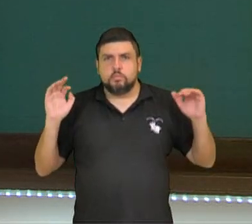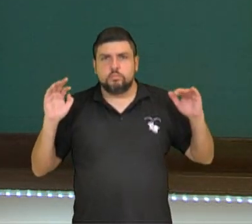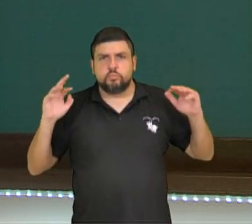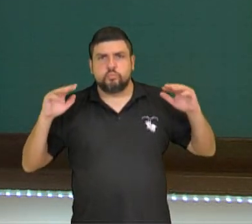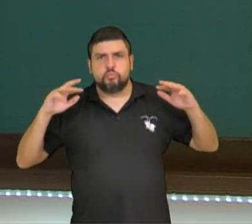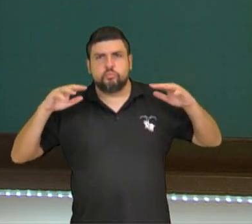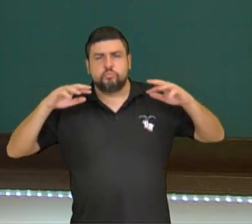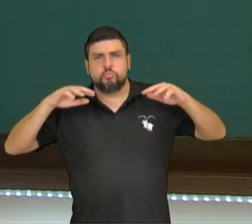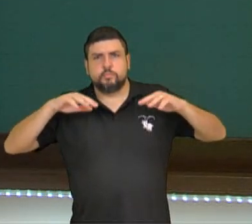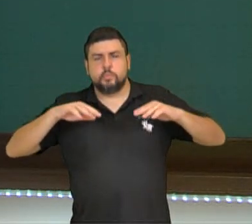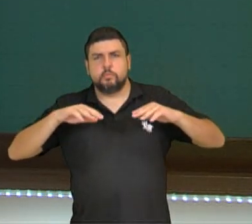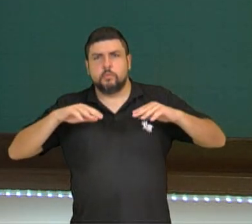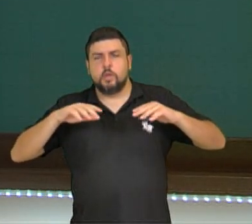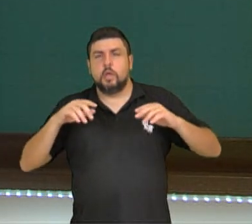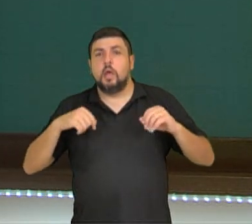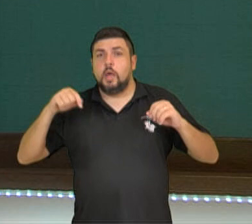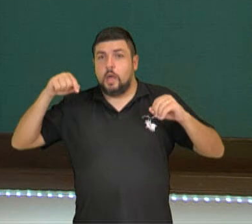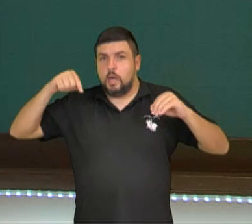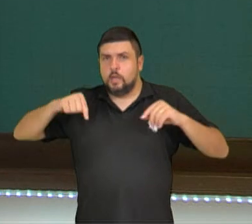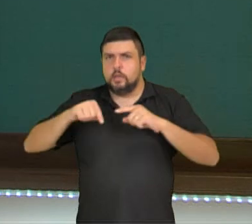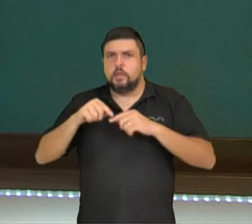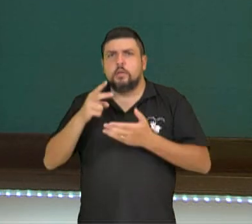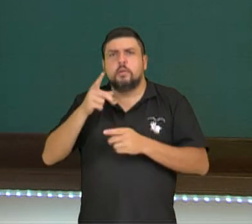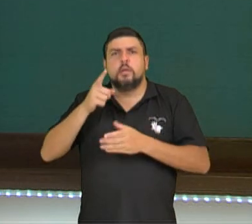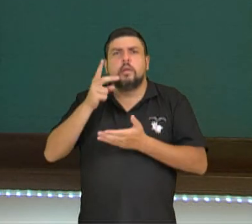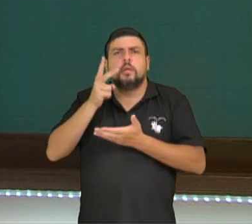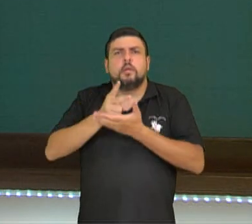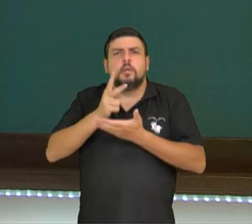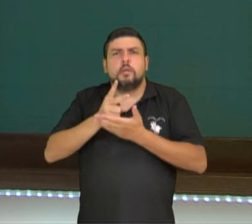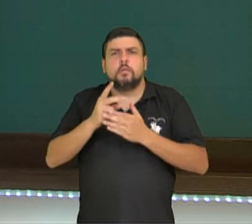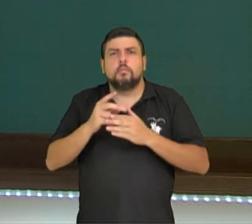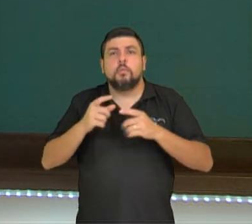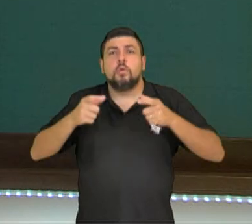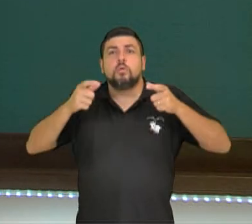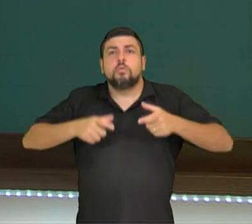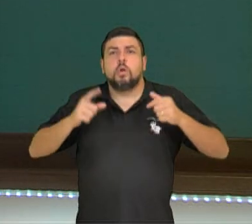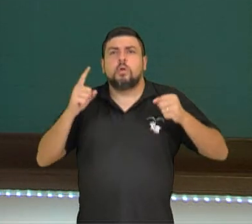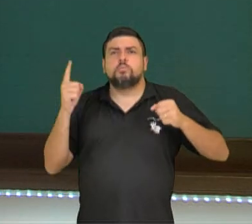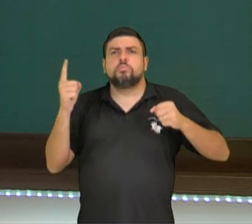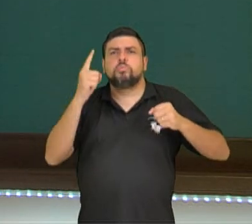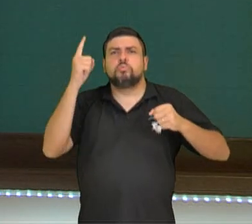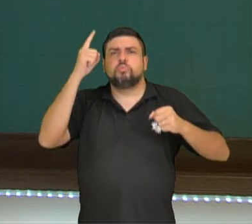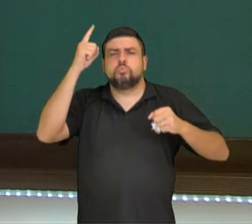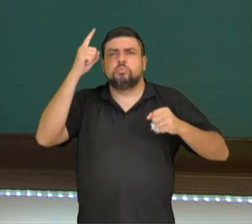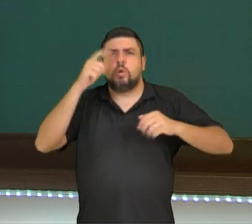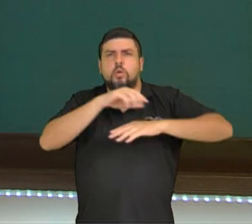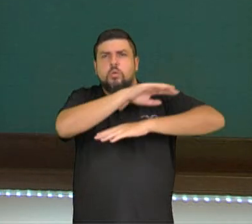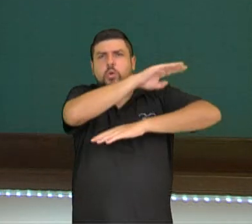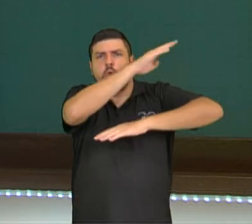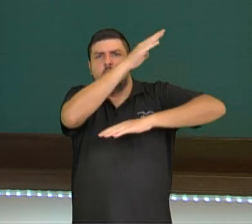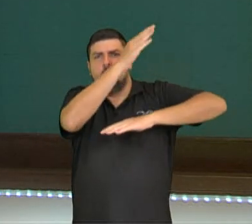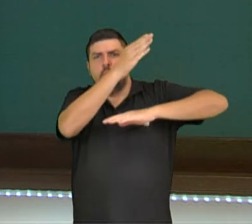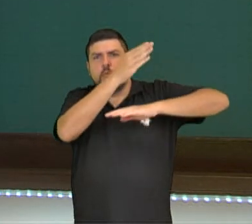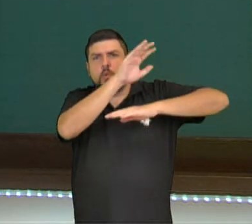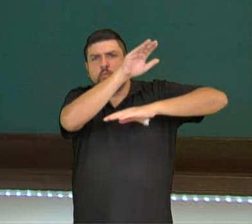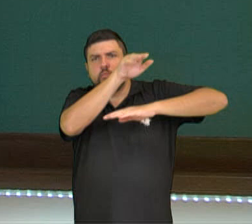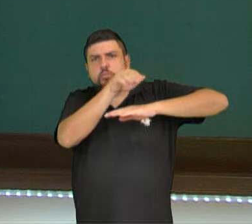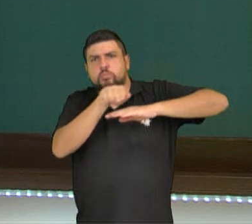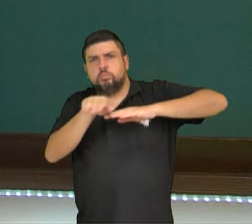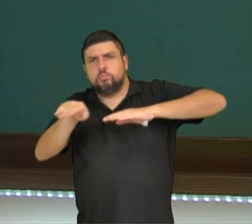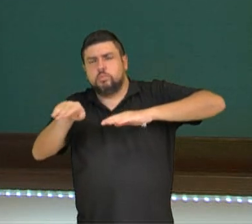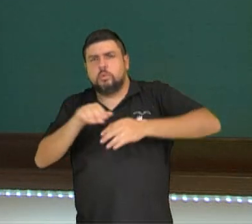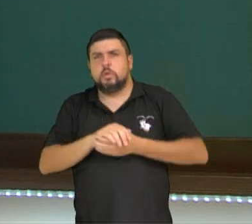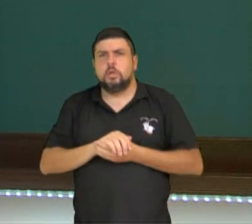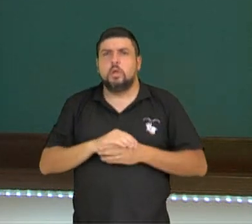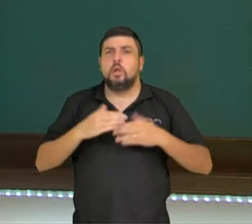nascentes dos rios sempre estão nas porções mais altas, né? Porque a água vai se deslocar em direção às partes mais baixas. Então,